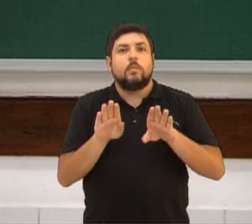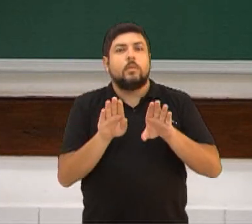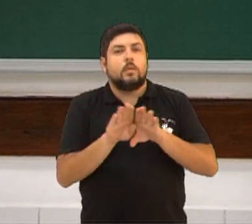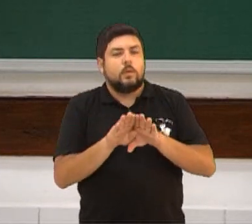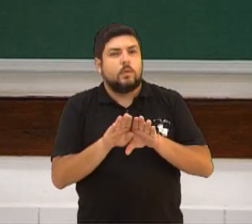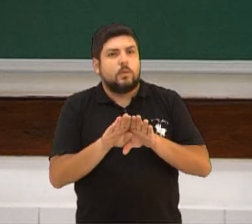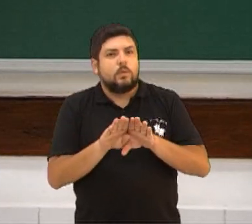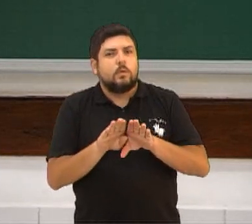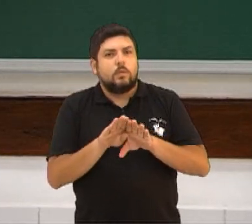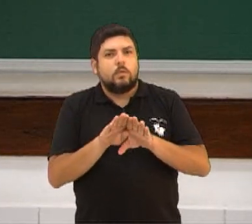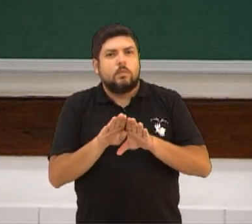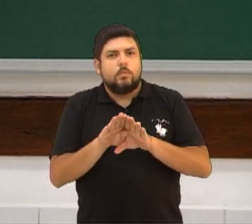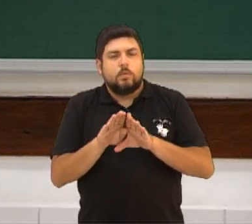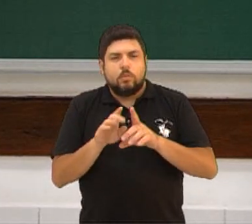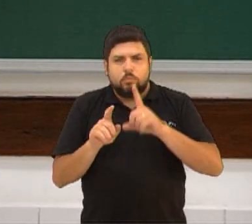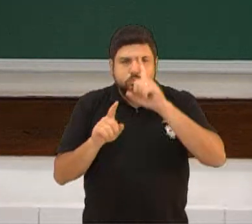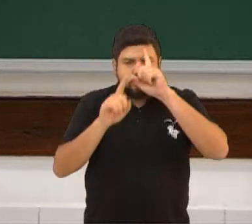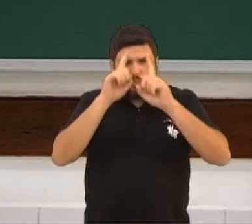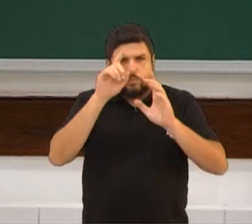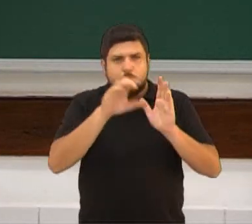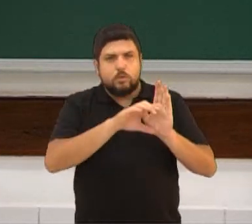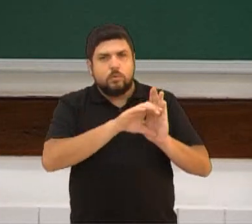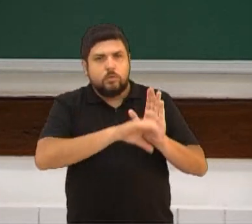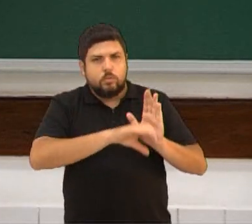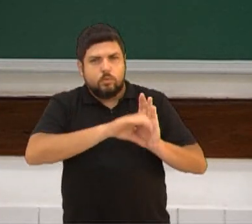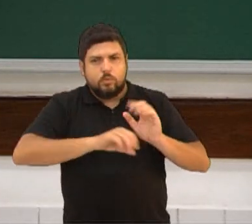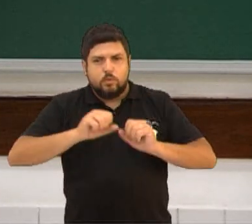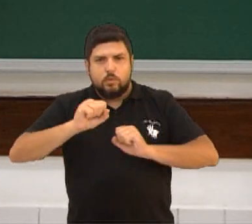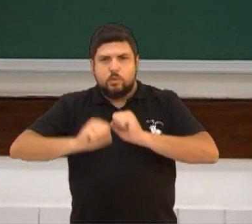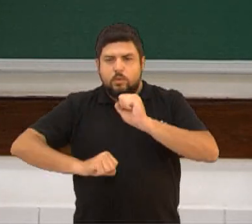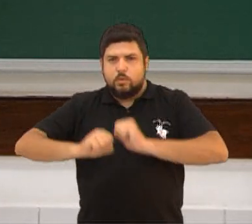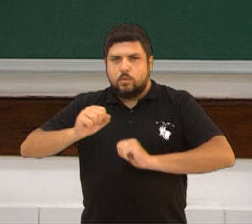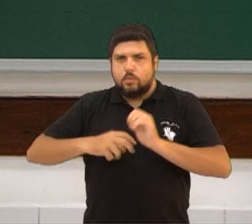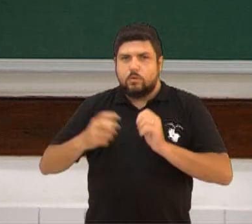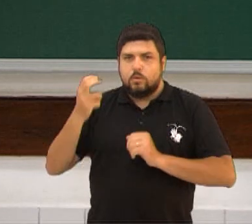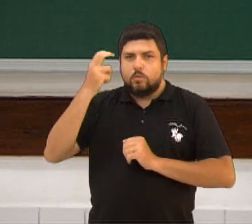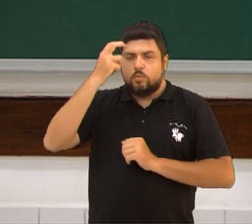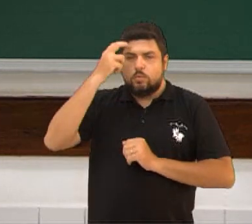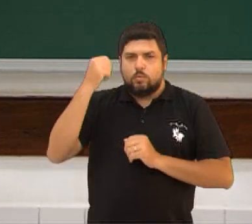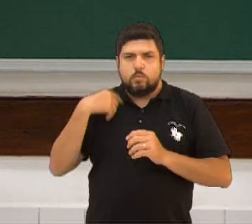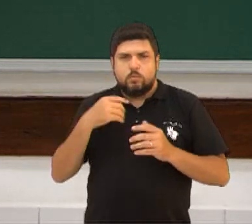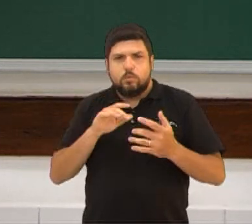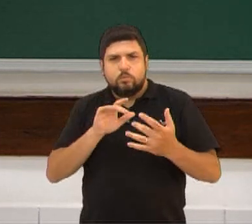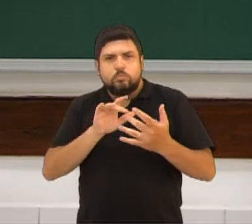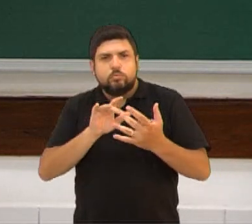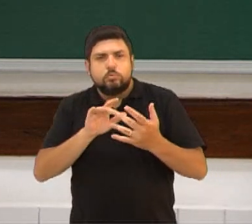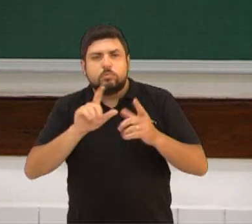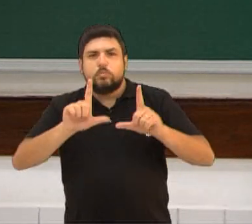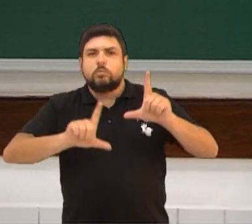desenvolver, aperfeiçoar esse conceito de indústria cultural, já vão ter contato com a popularização da TV.